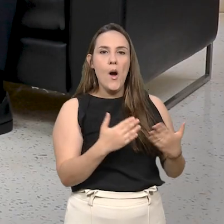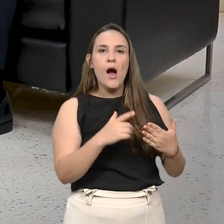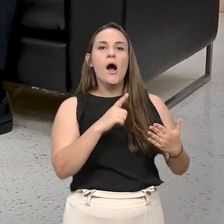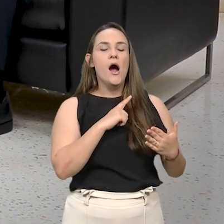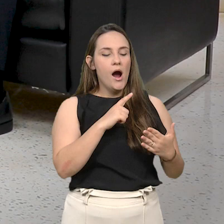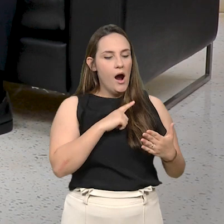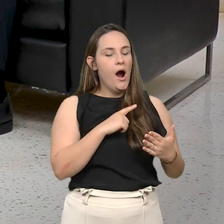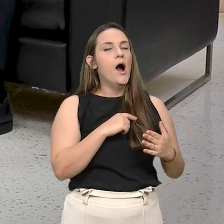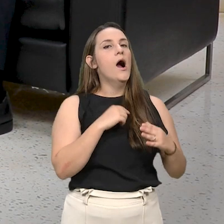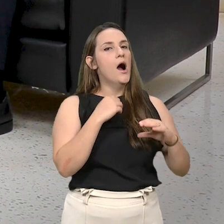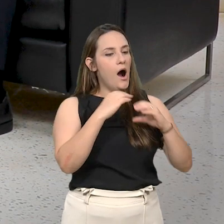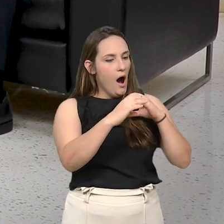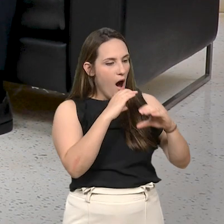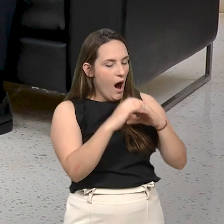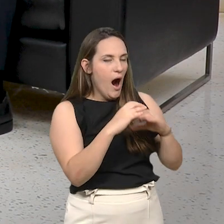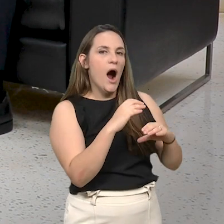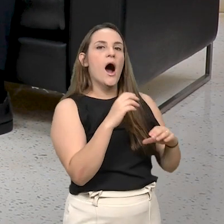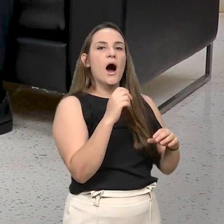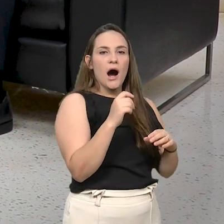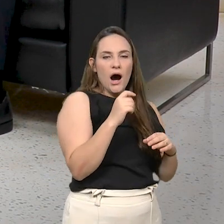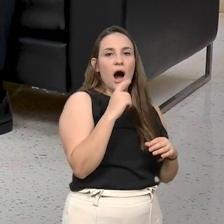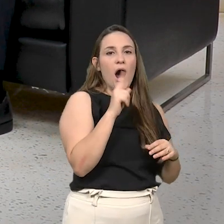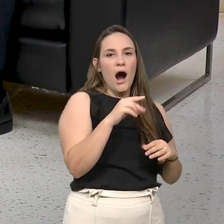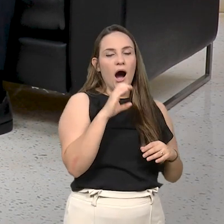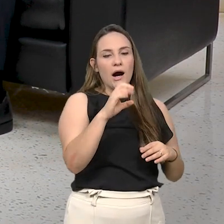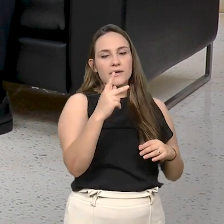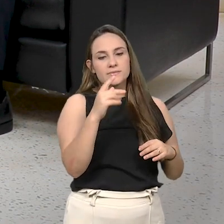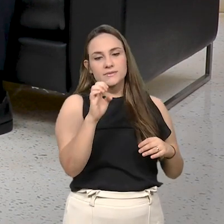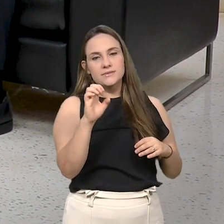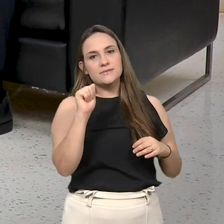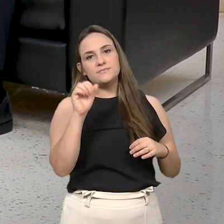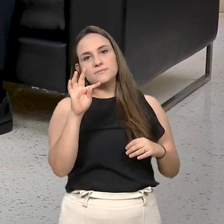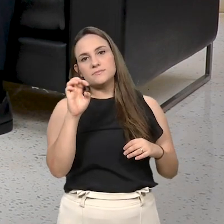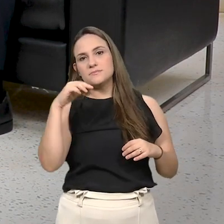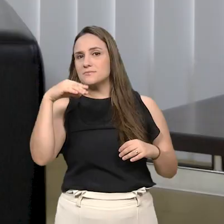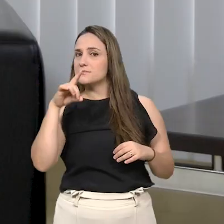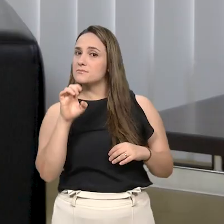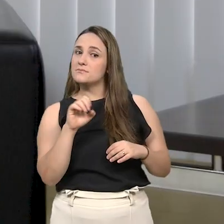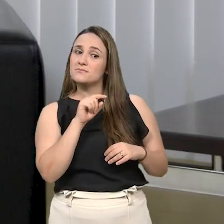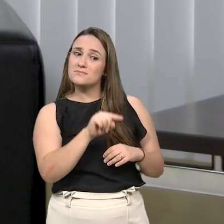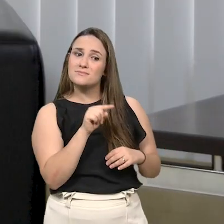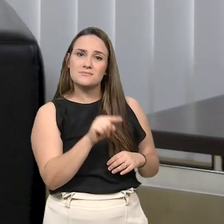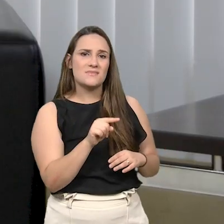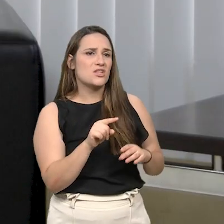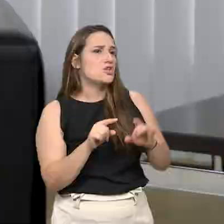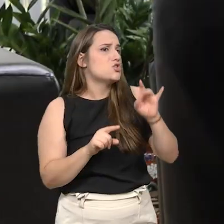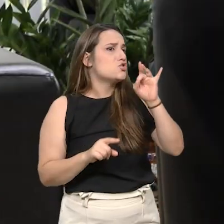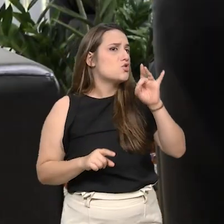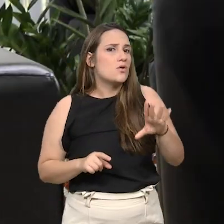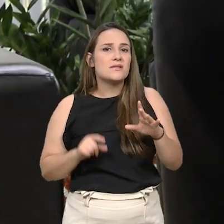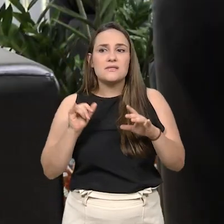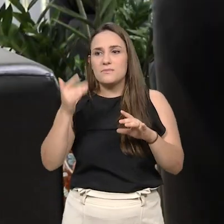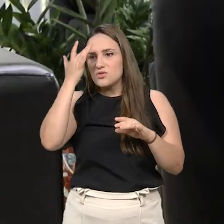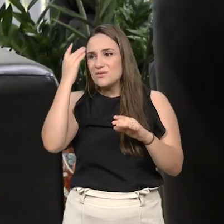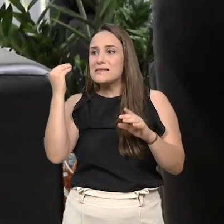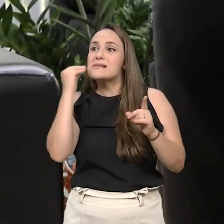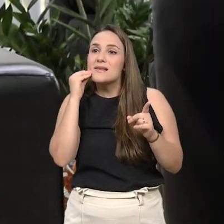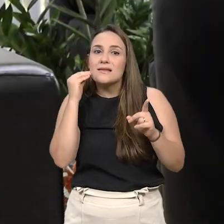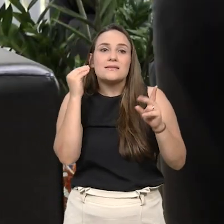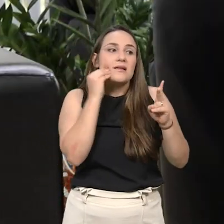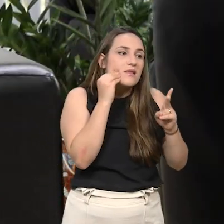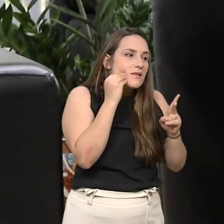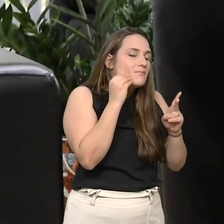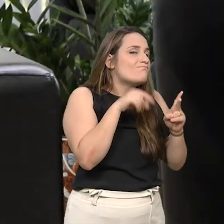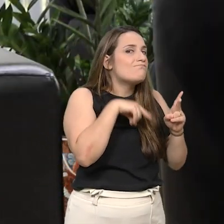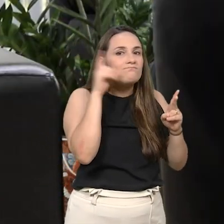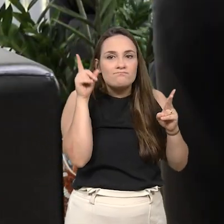tem hoje um meio de comunicação que foi criado há pouco tempo, chamado CPE Atende, mas ele é tão somente se a